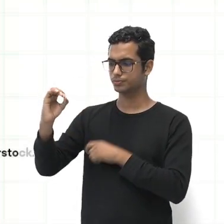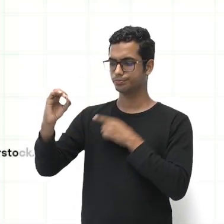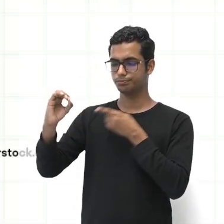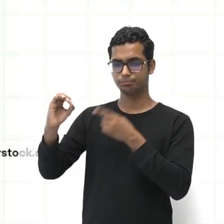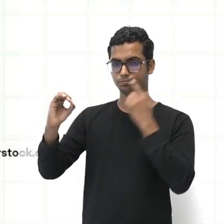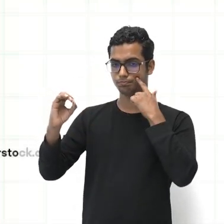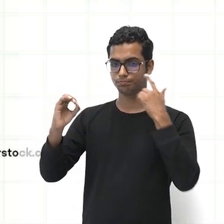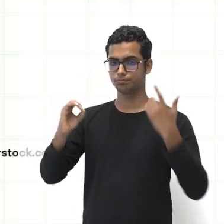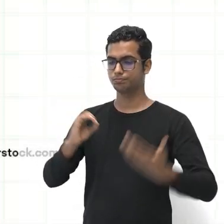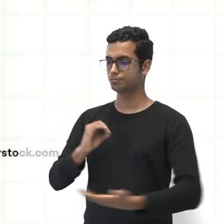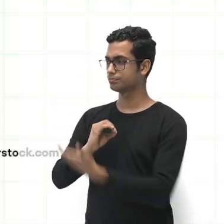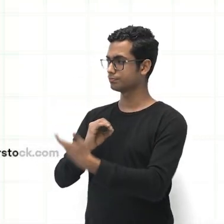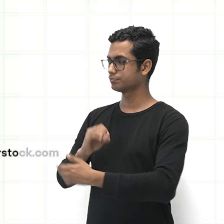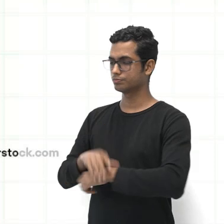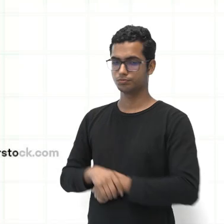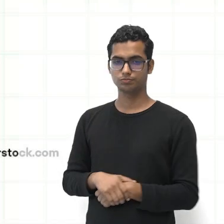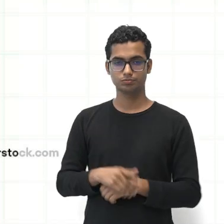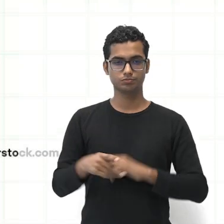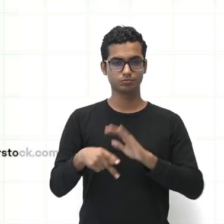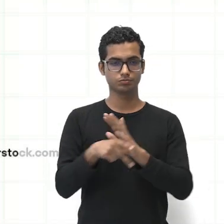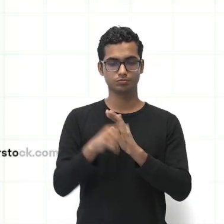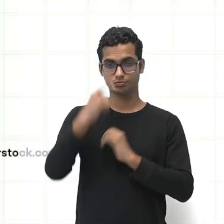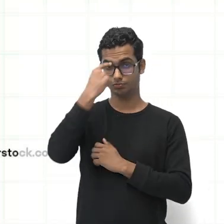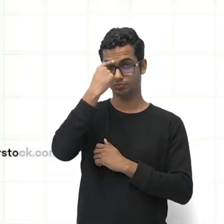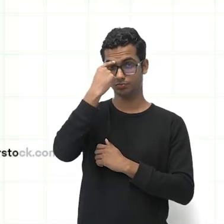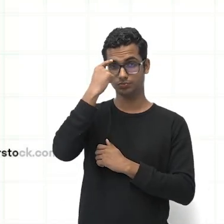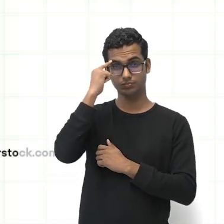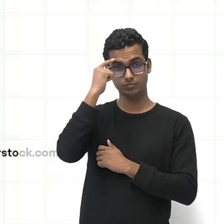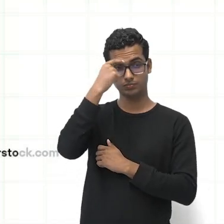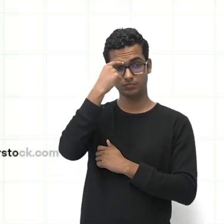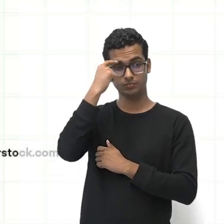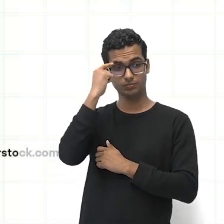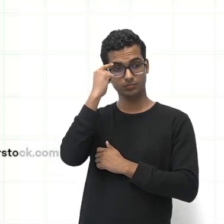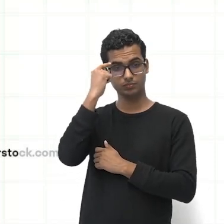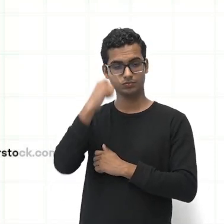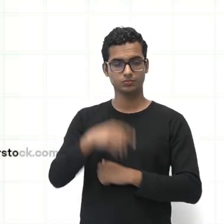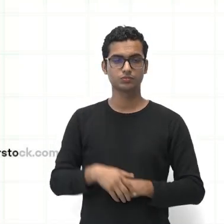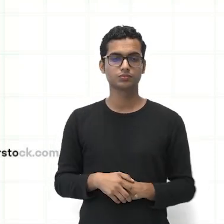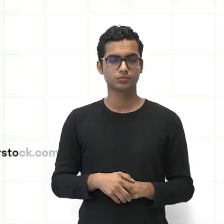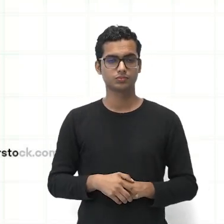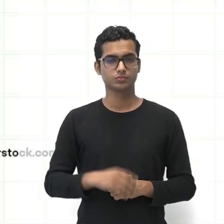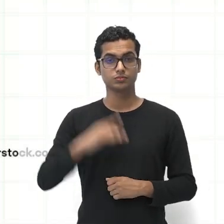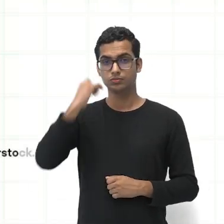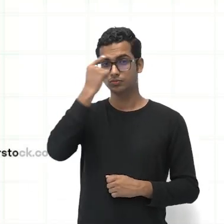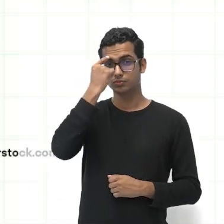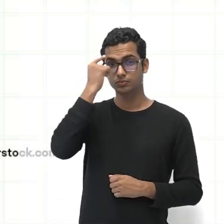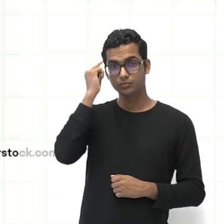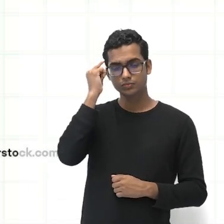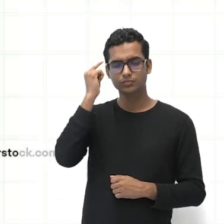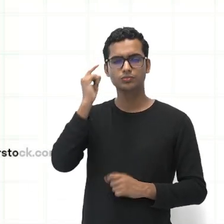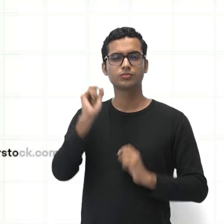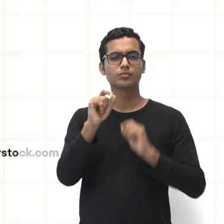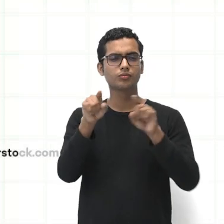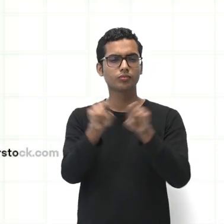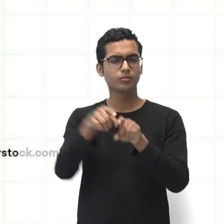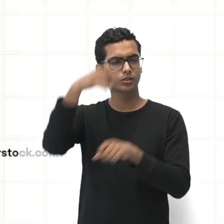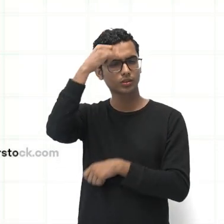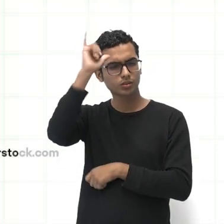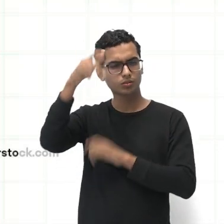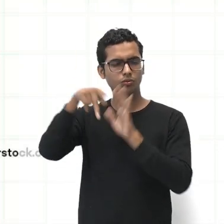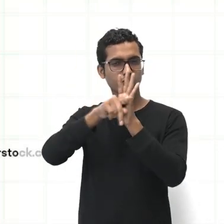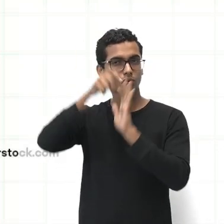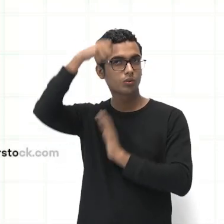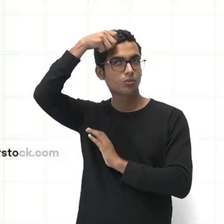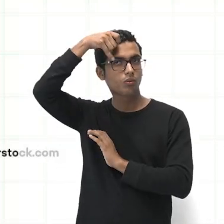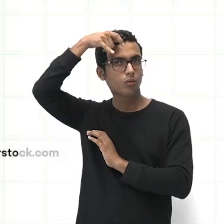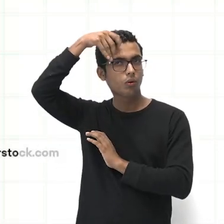vemos a sobrancelha, né? Que faz o quê? Que impede que o suor caia